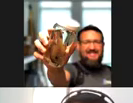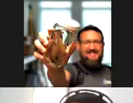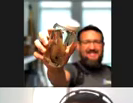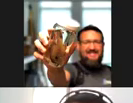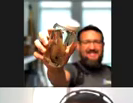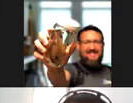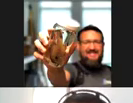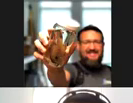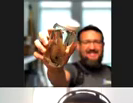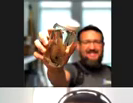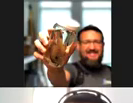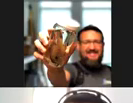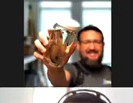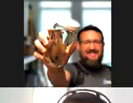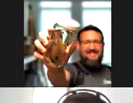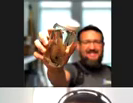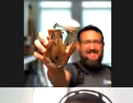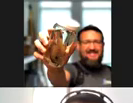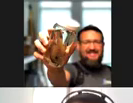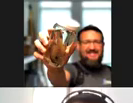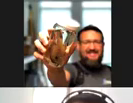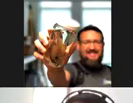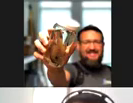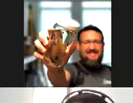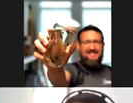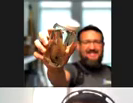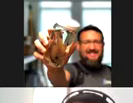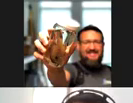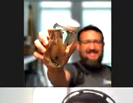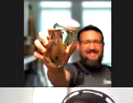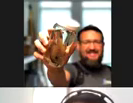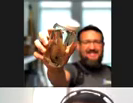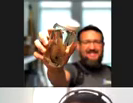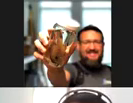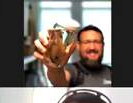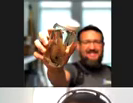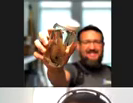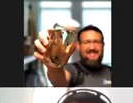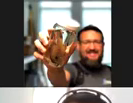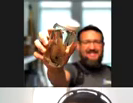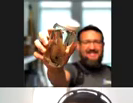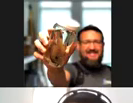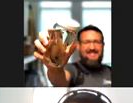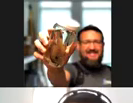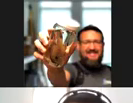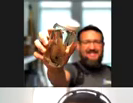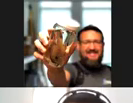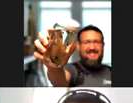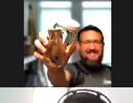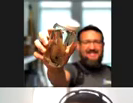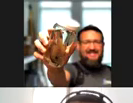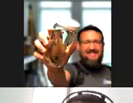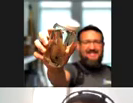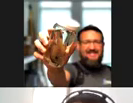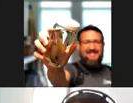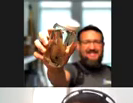coloca os invasores. A gente está testando sucesso de invasão, né? Então, a gente coloca os invasores em 50, a gente deixa esse modelo continuar até